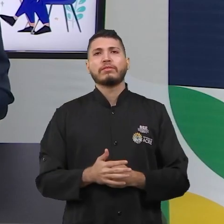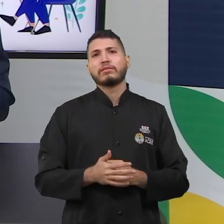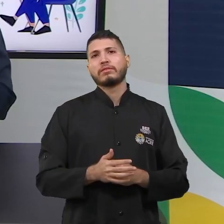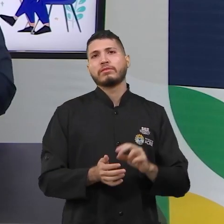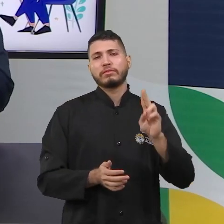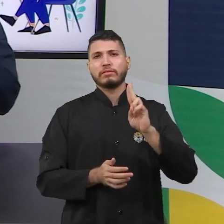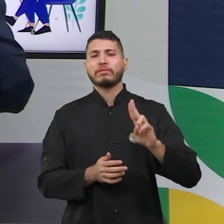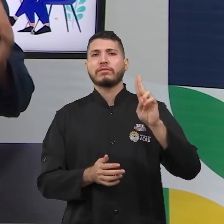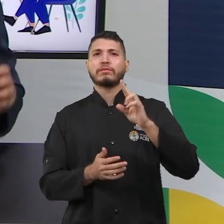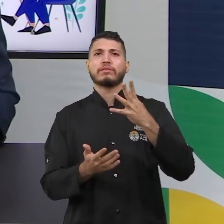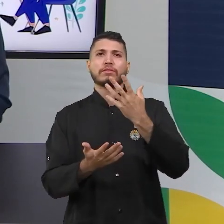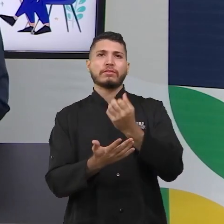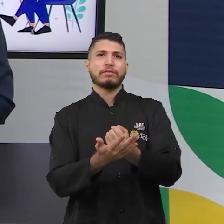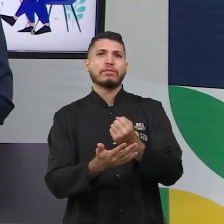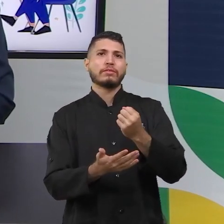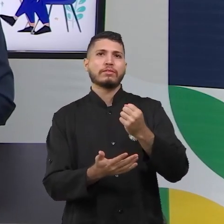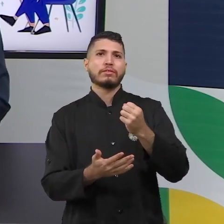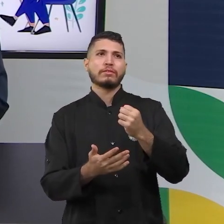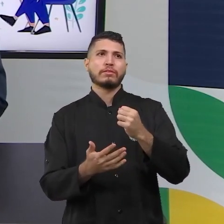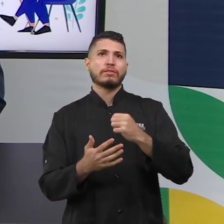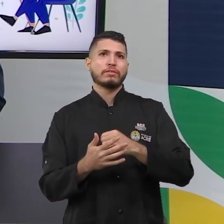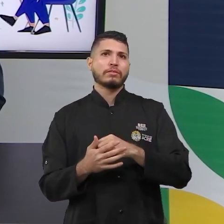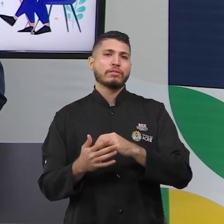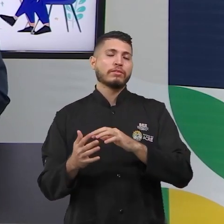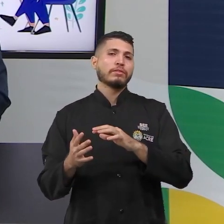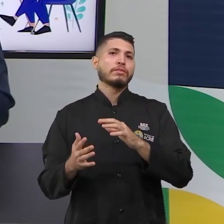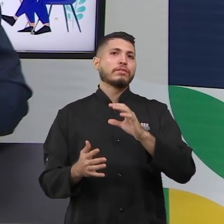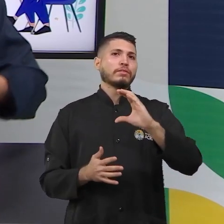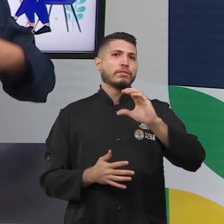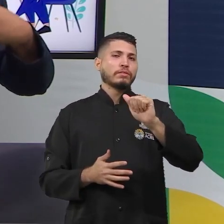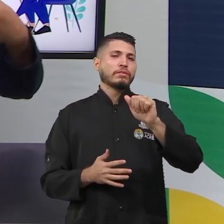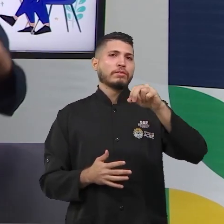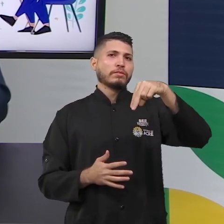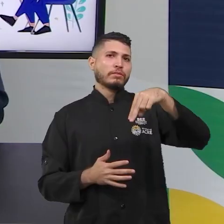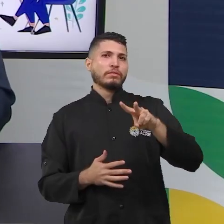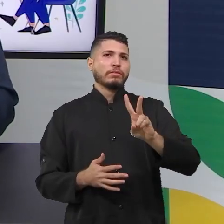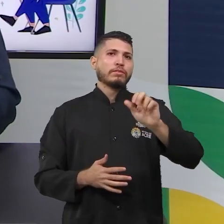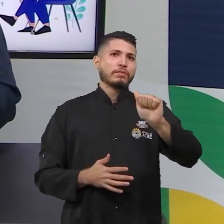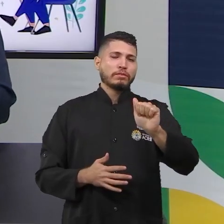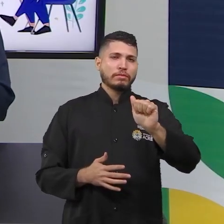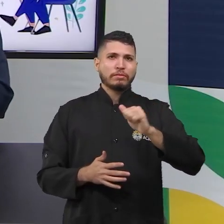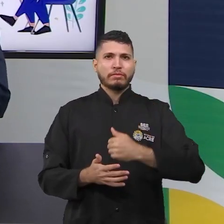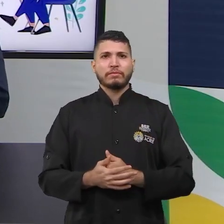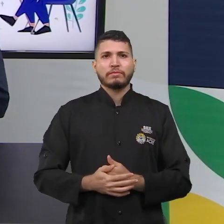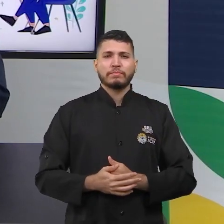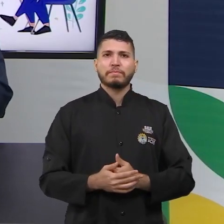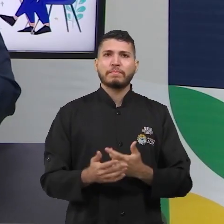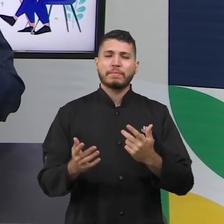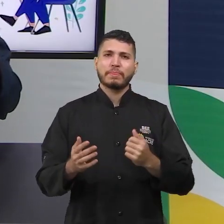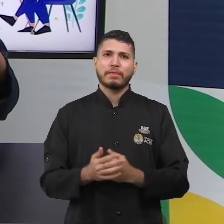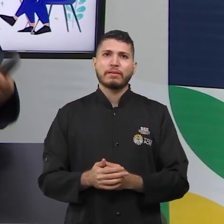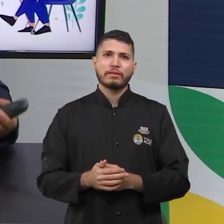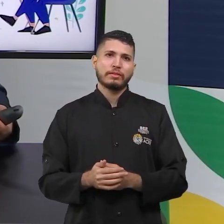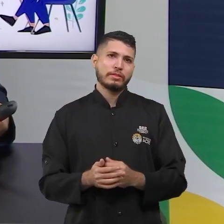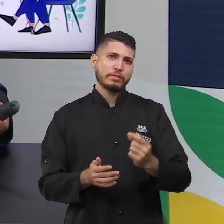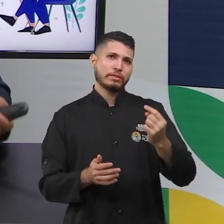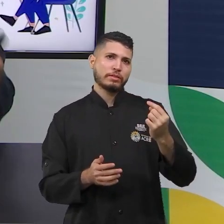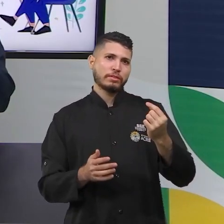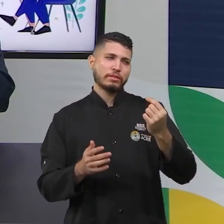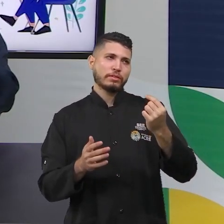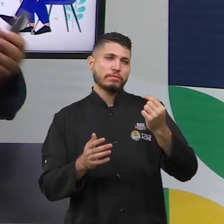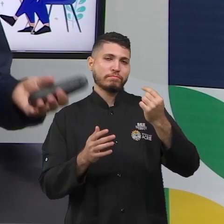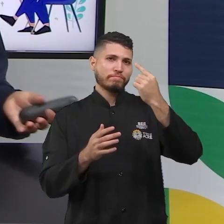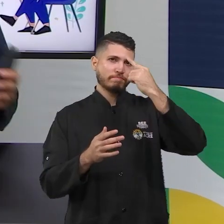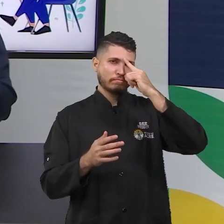coloquei mais ou menos todas as informações do que eu queria e no final ele me construiu essa imagem,